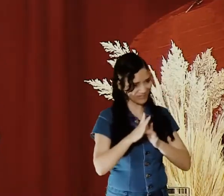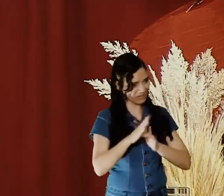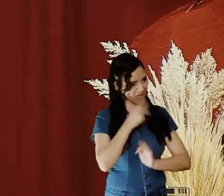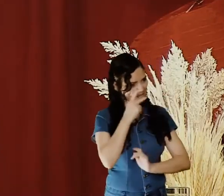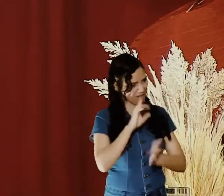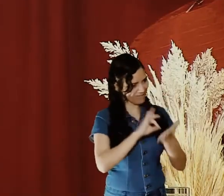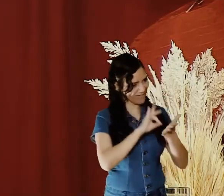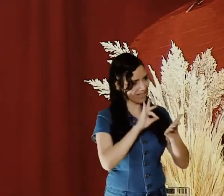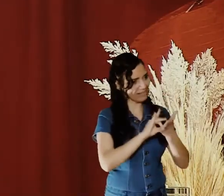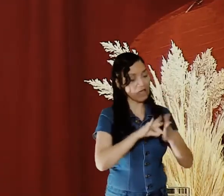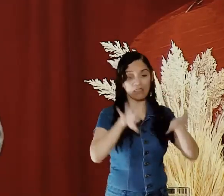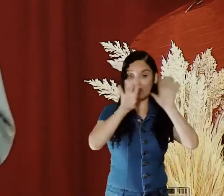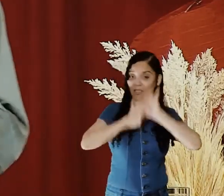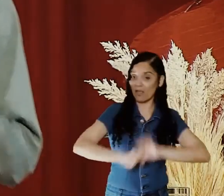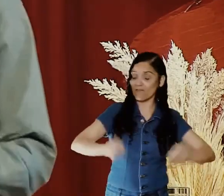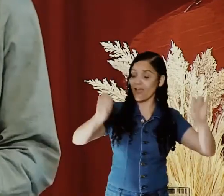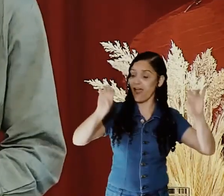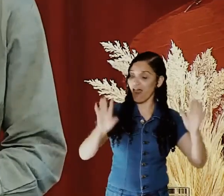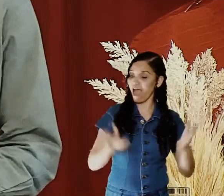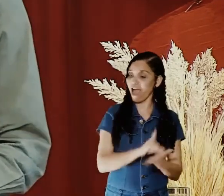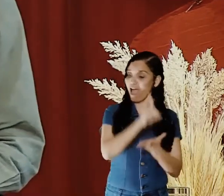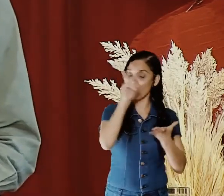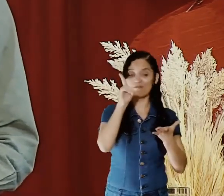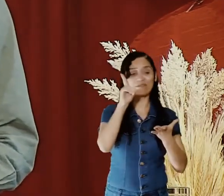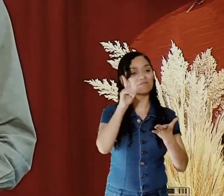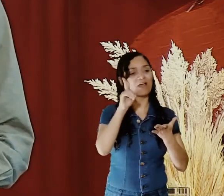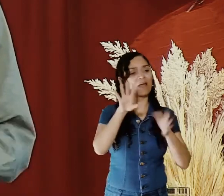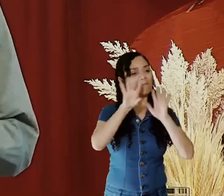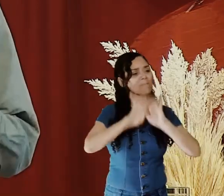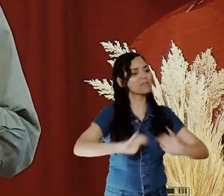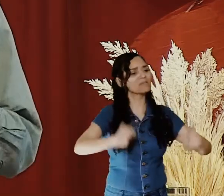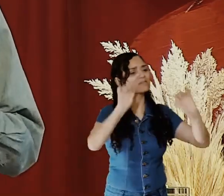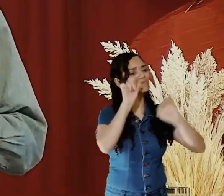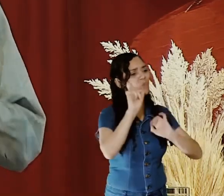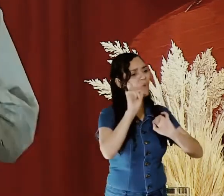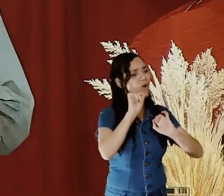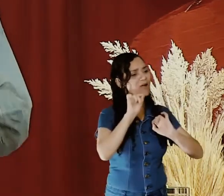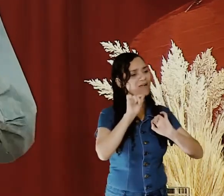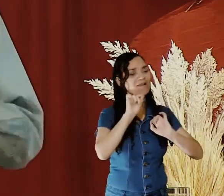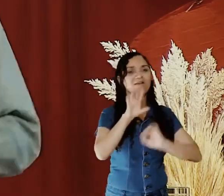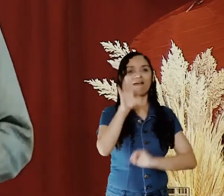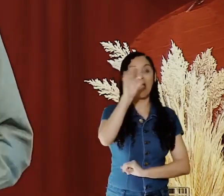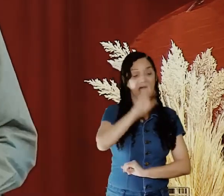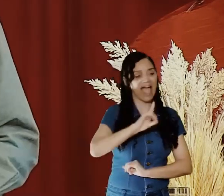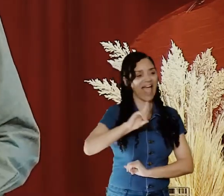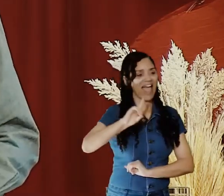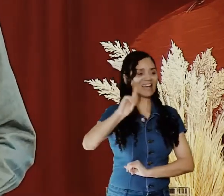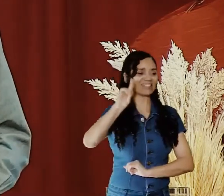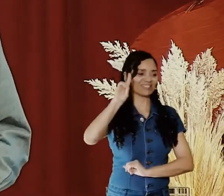o Evangelho constitui a mensagem de Deus se entregando aos homens.